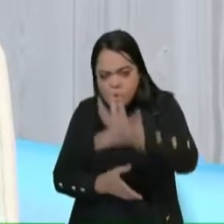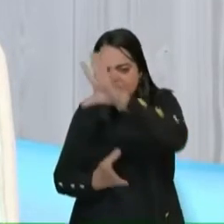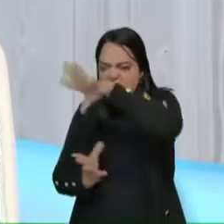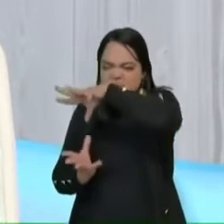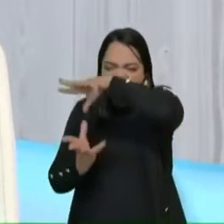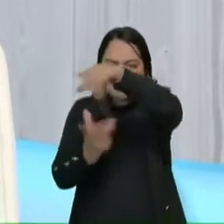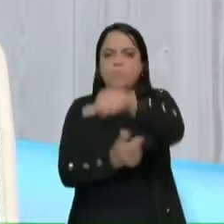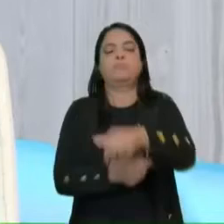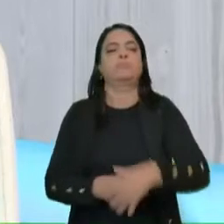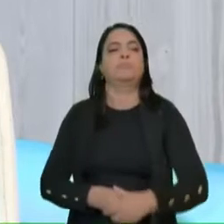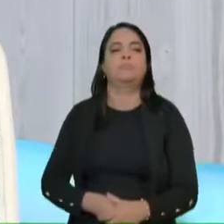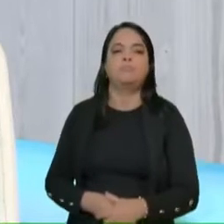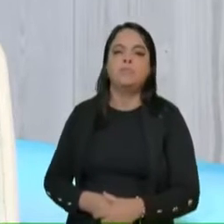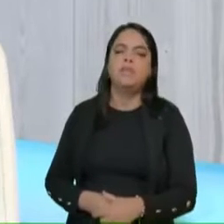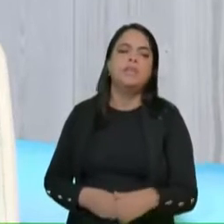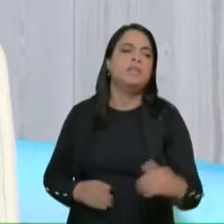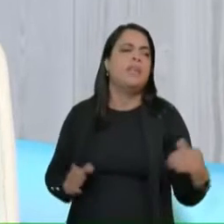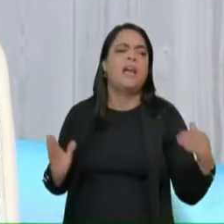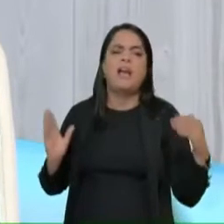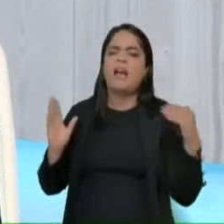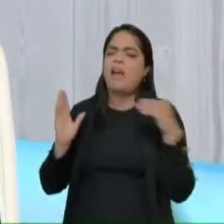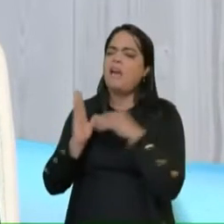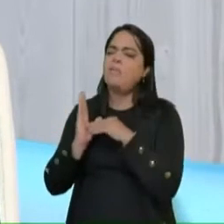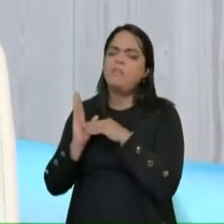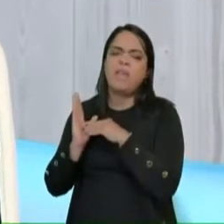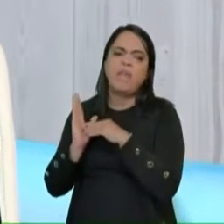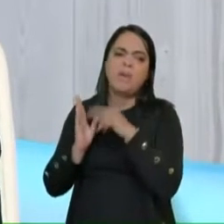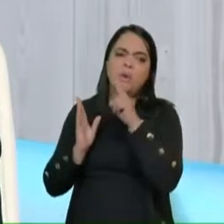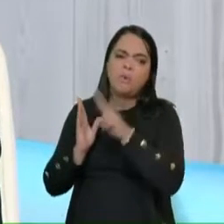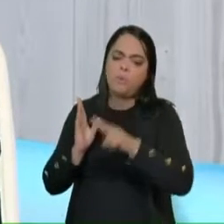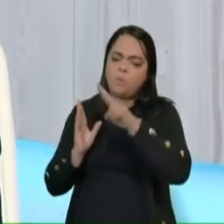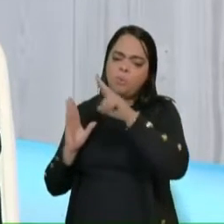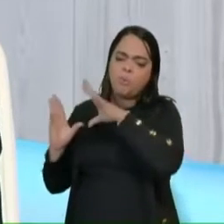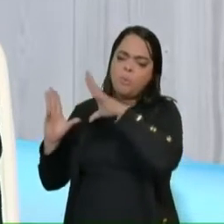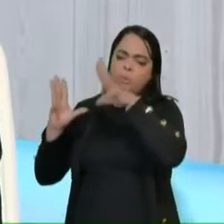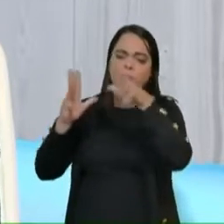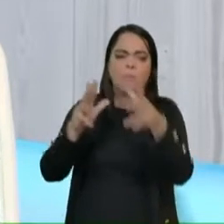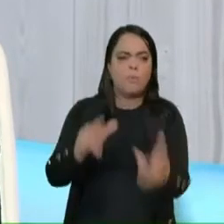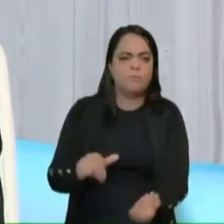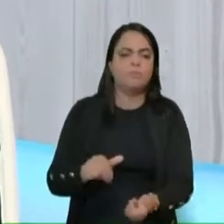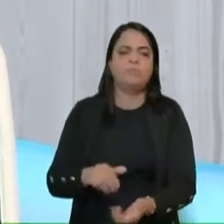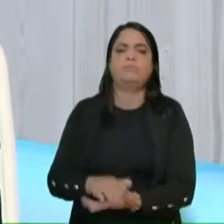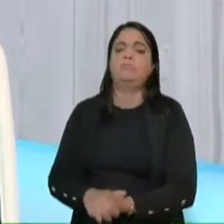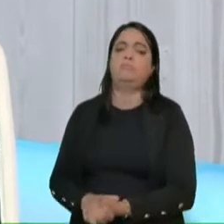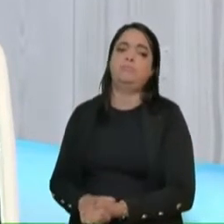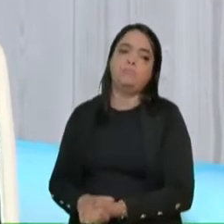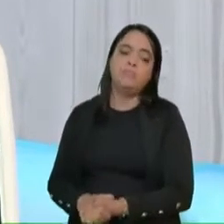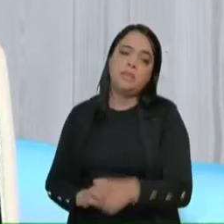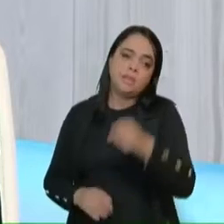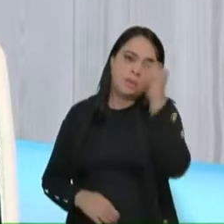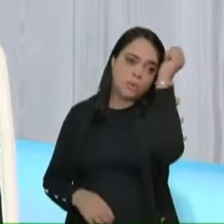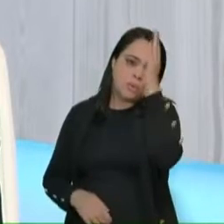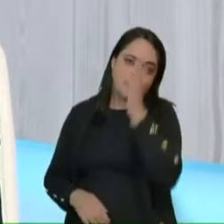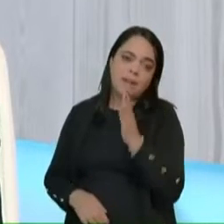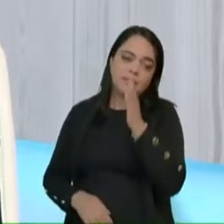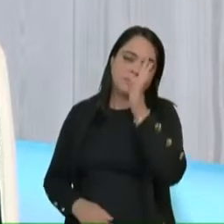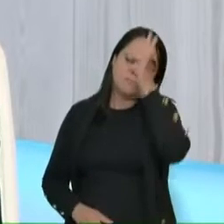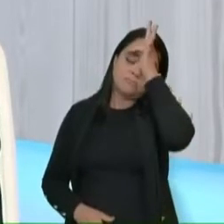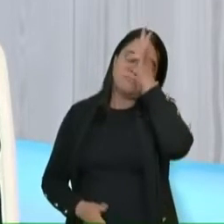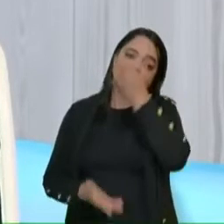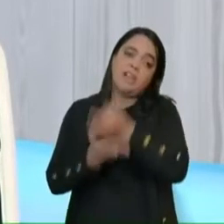estende aos confins do universo por Mandato do próprio Cristo e no Brasil essa essa fé chega